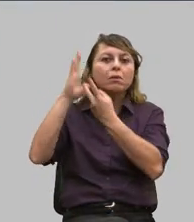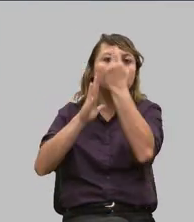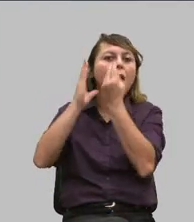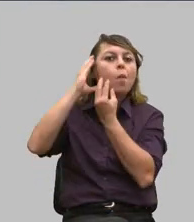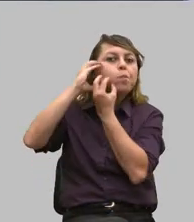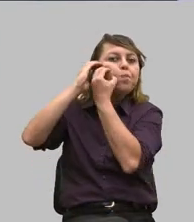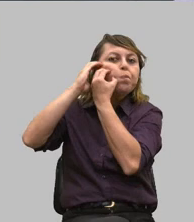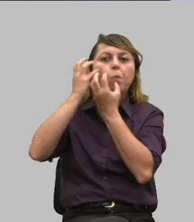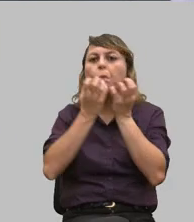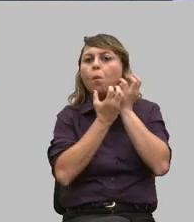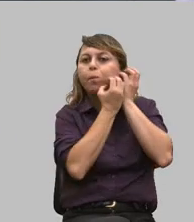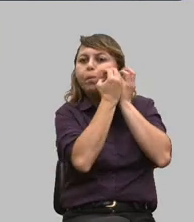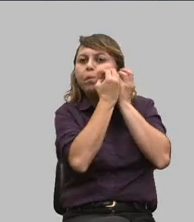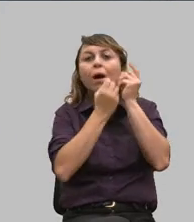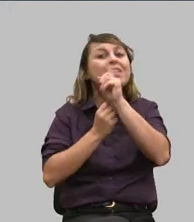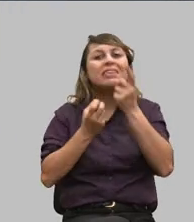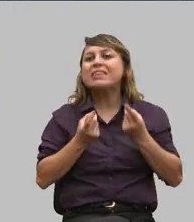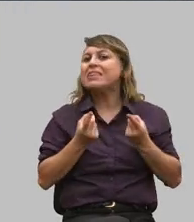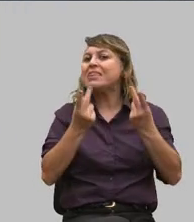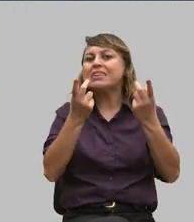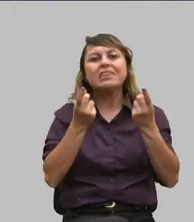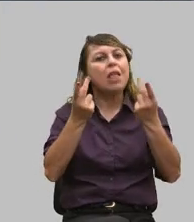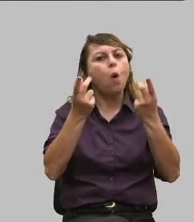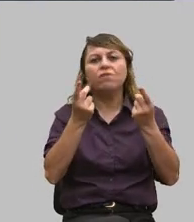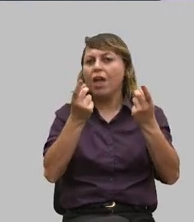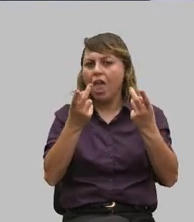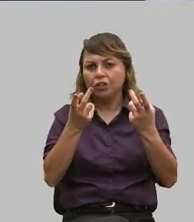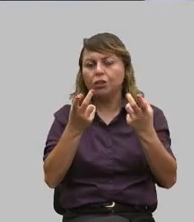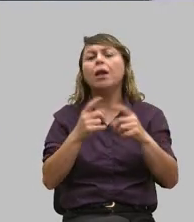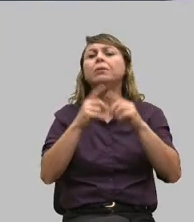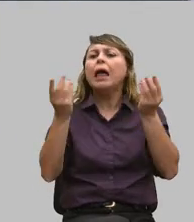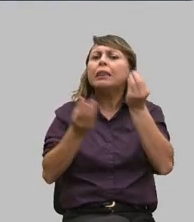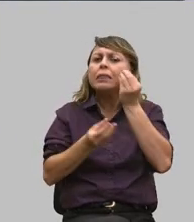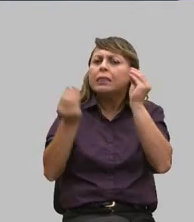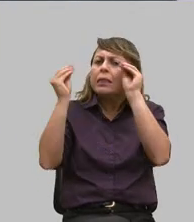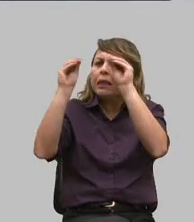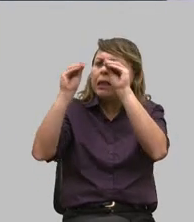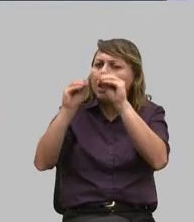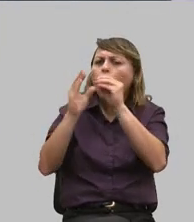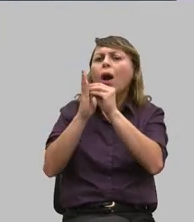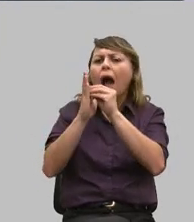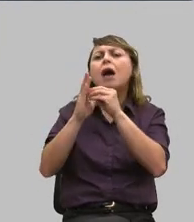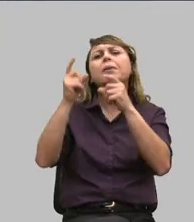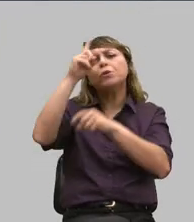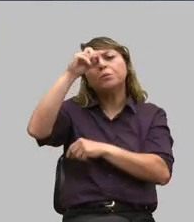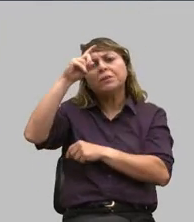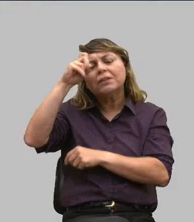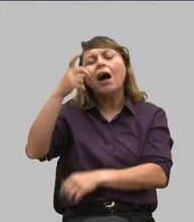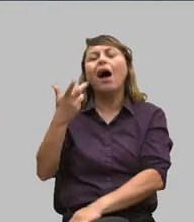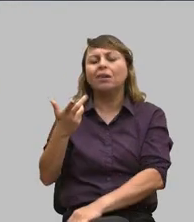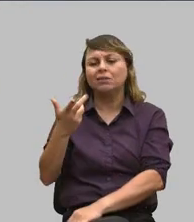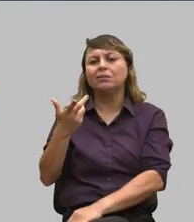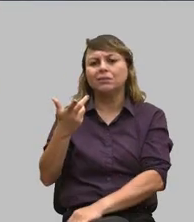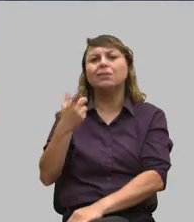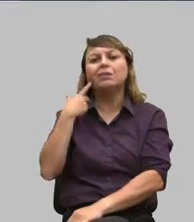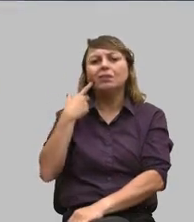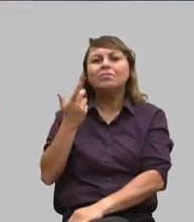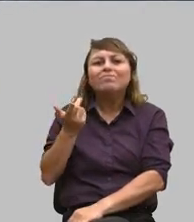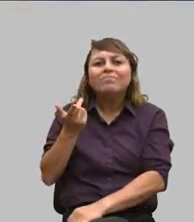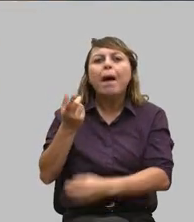no mercado né pra gente poder tentar colocar nos hospitais de câncer também um braço para que essas